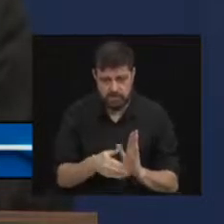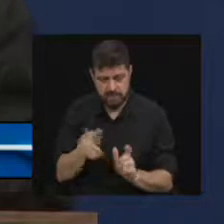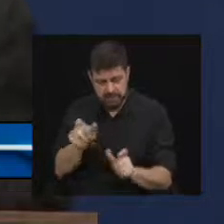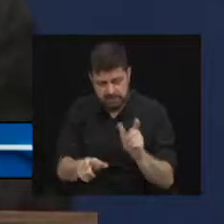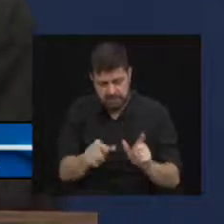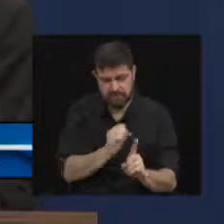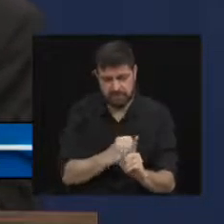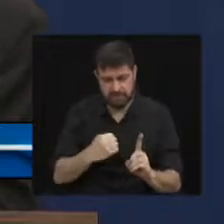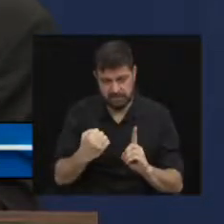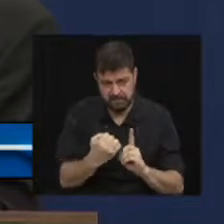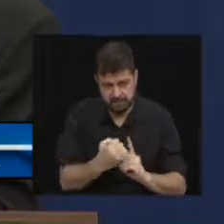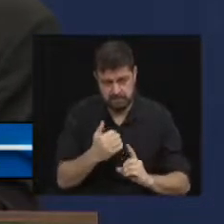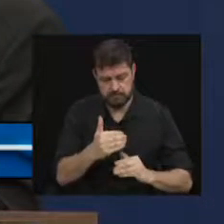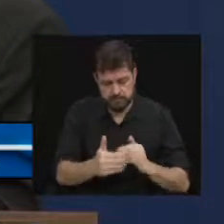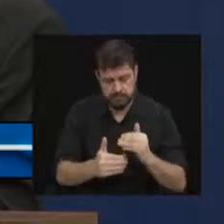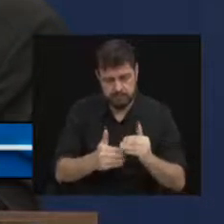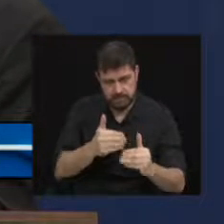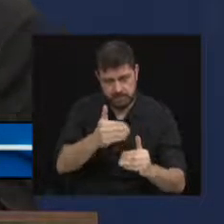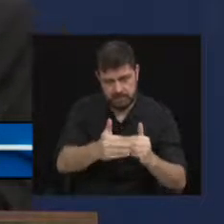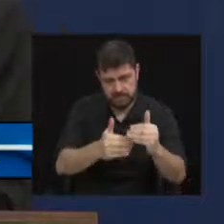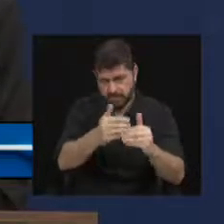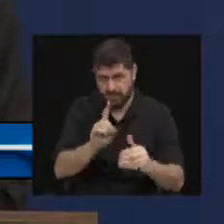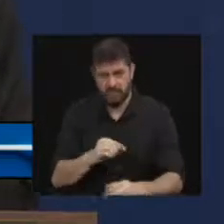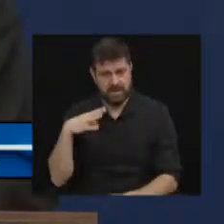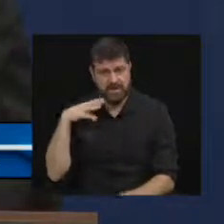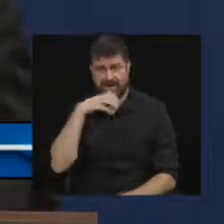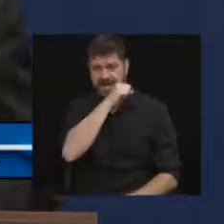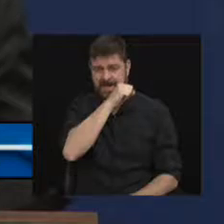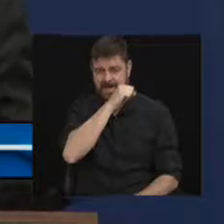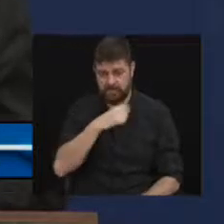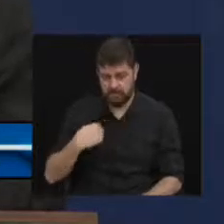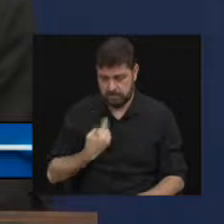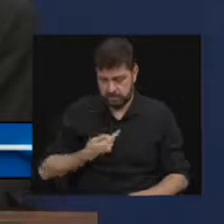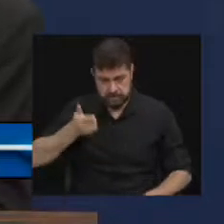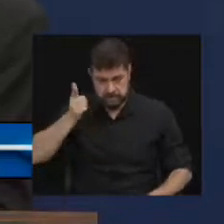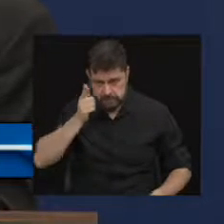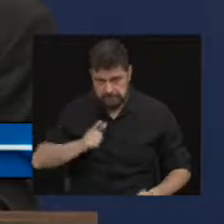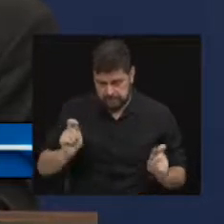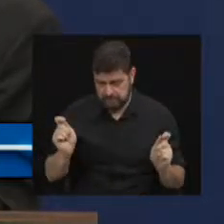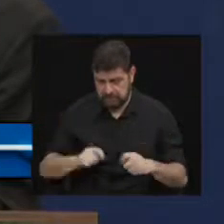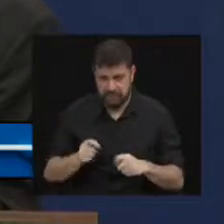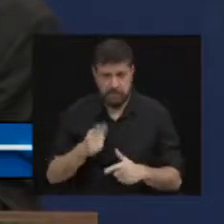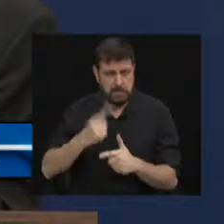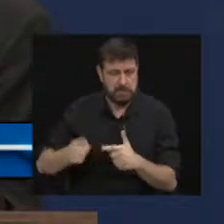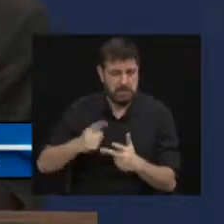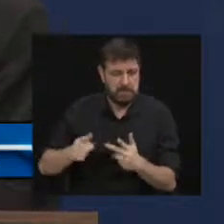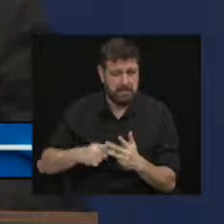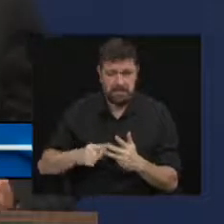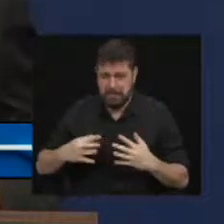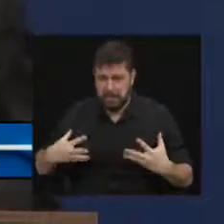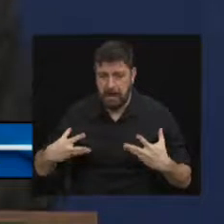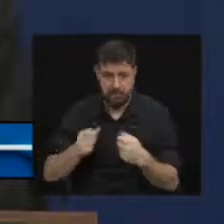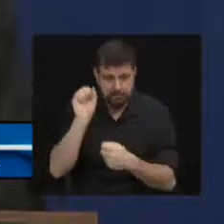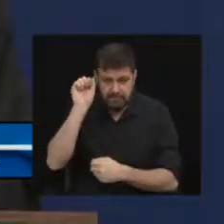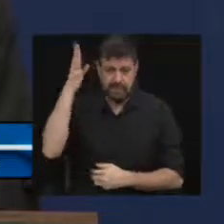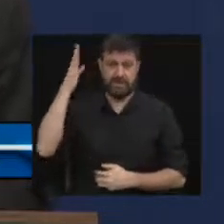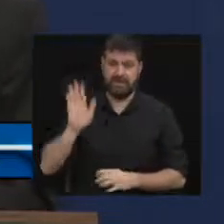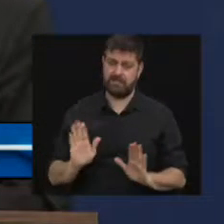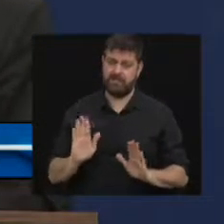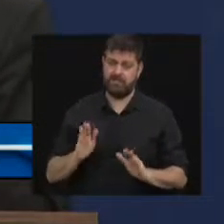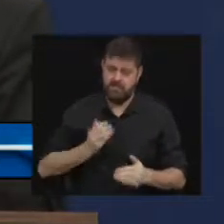mas talvez o menos ruim, porque, apesar dos pesares, nós temos condições de cada 4 anos